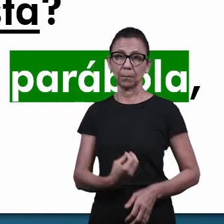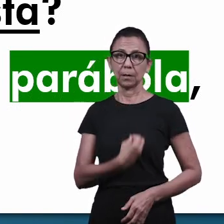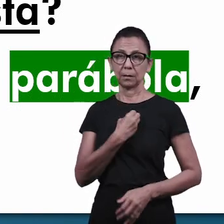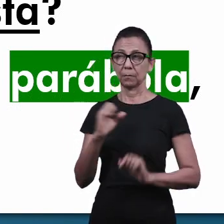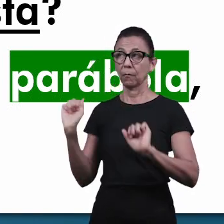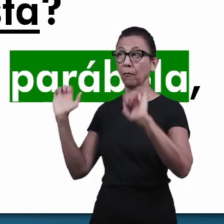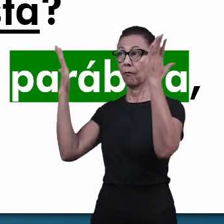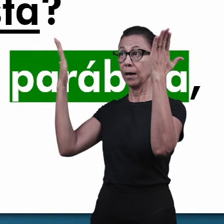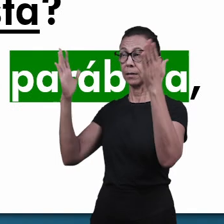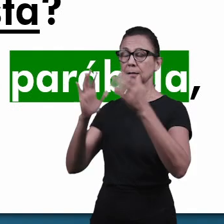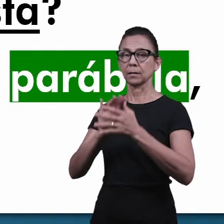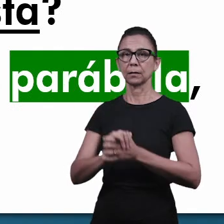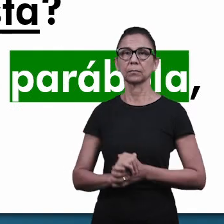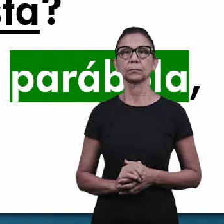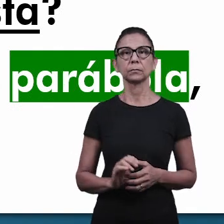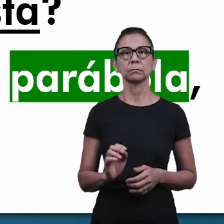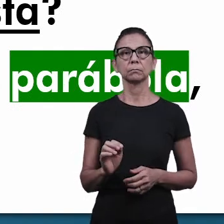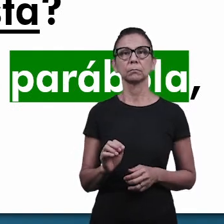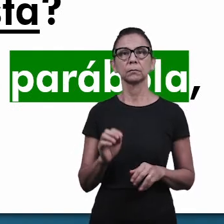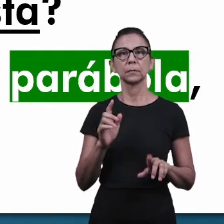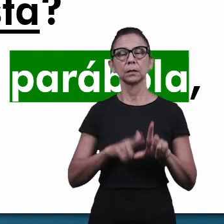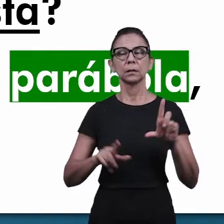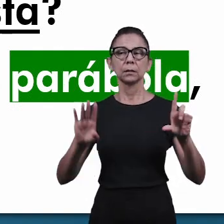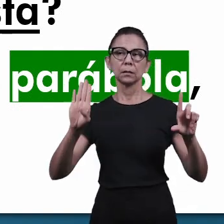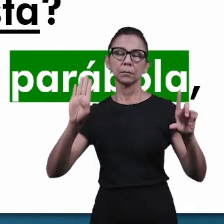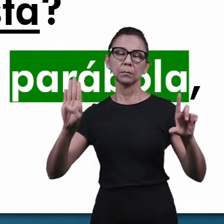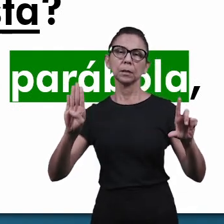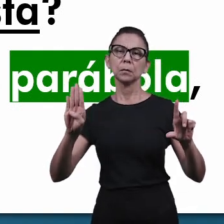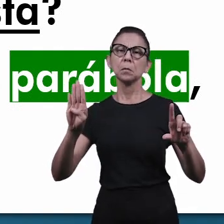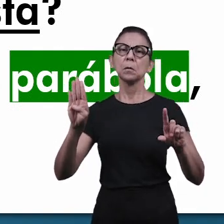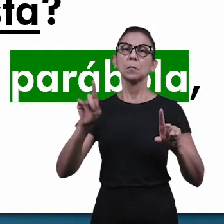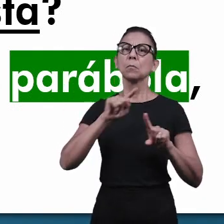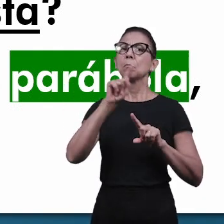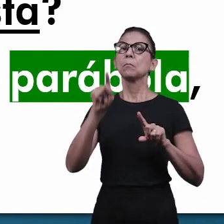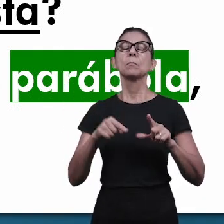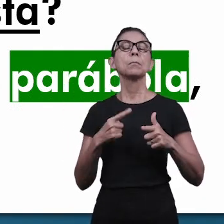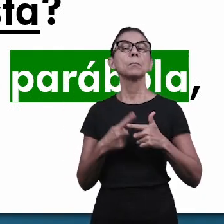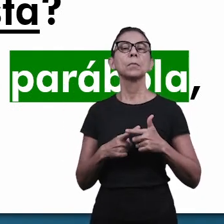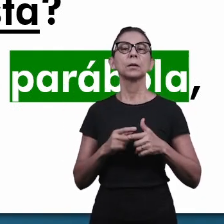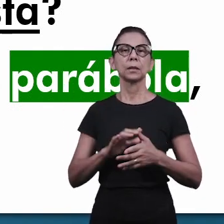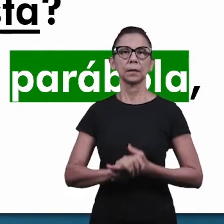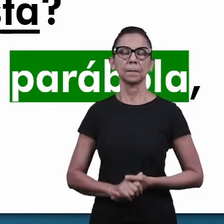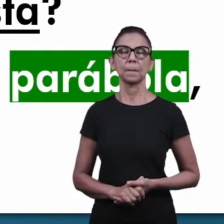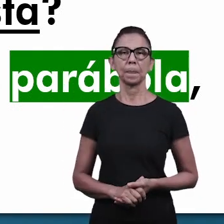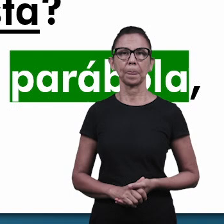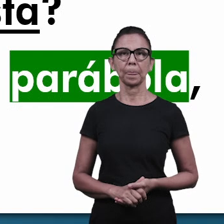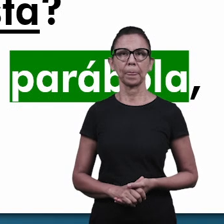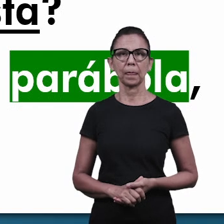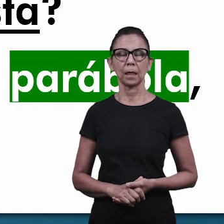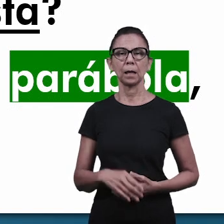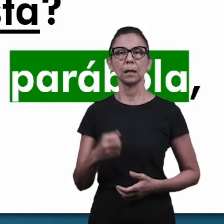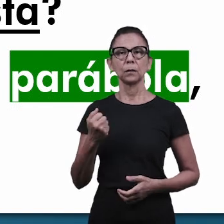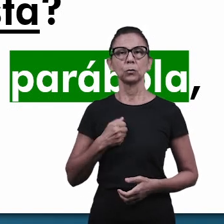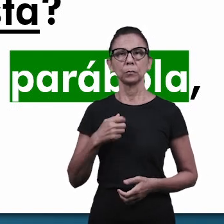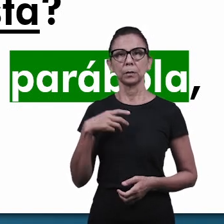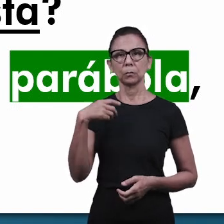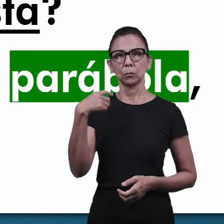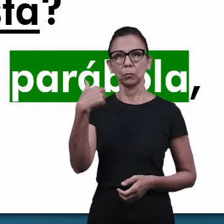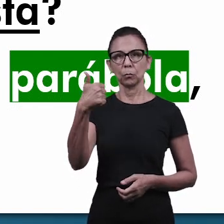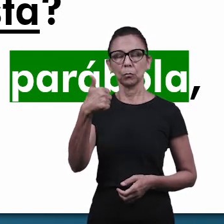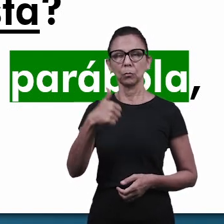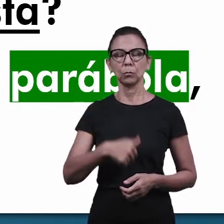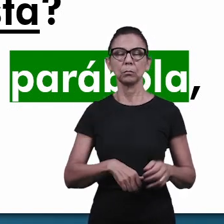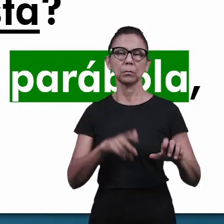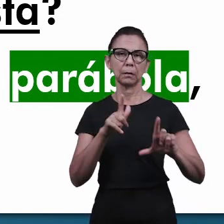B, por quê? Então vamos ficar com a nossa primeira pergunta, que é a 1, letra A. E agora, essa